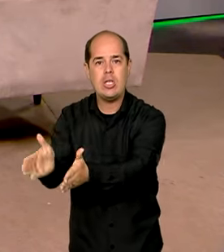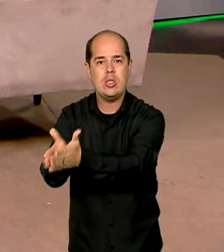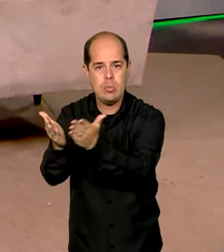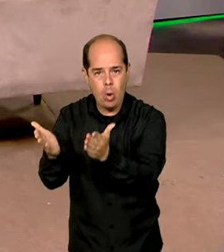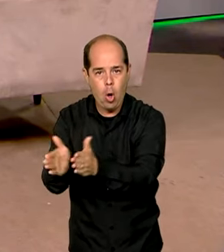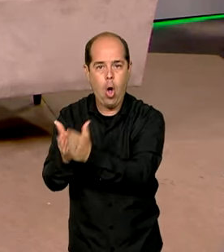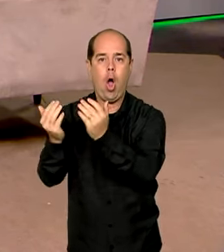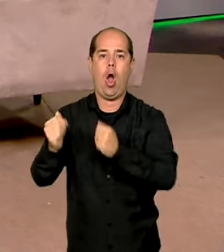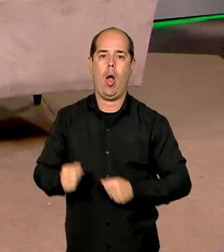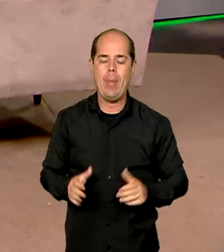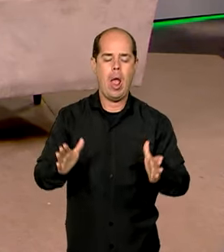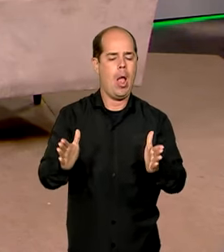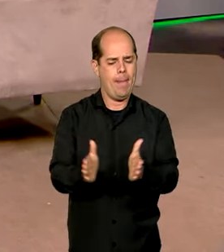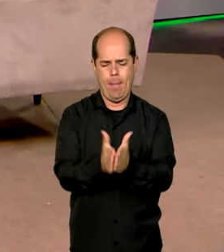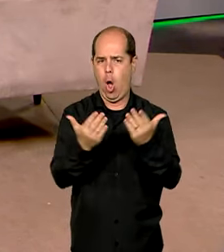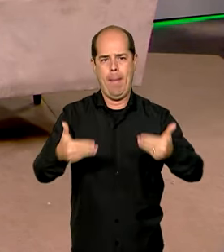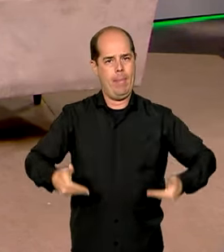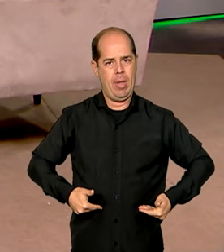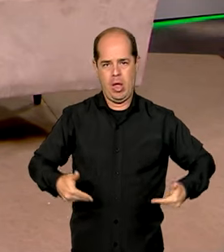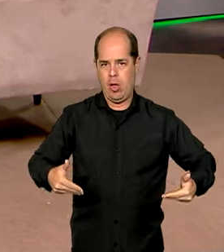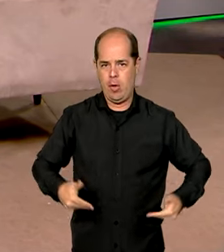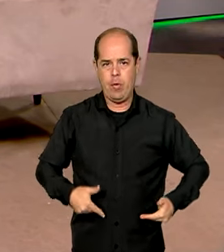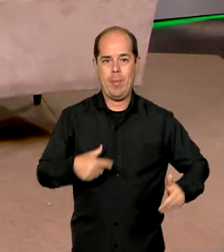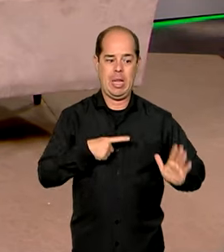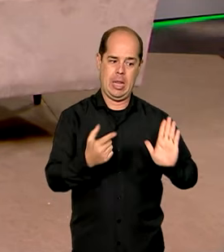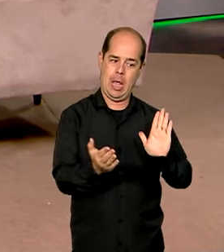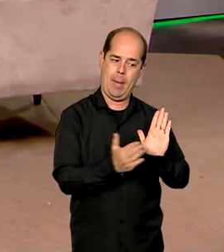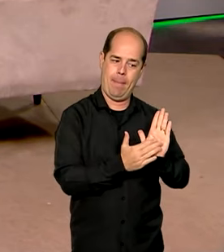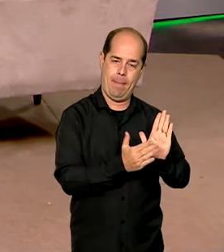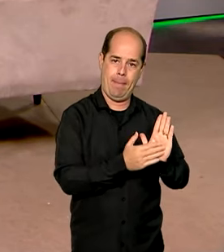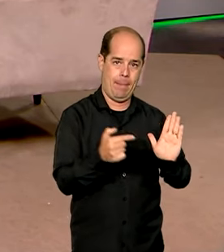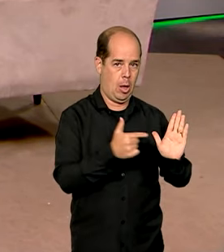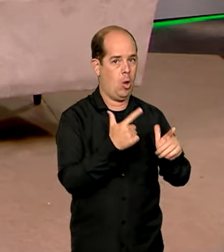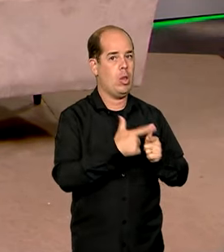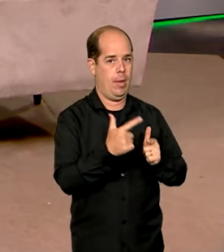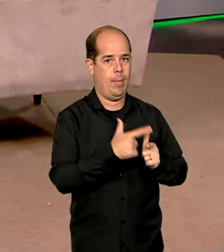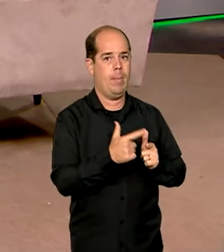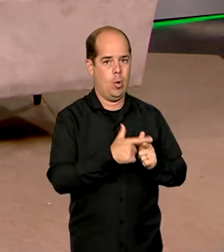pobreza como uma pauta prioritária do mundo, se Deus quiser. Muito obrigado.